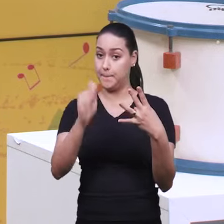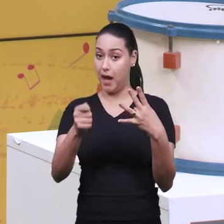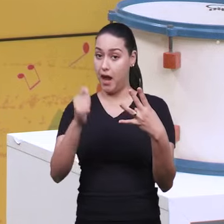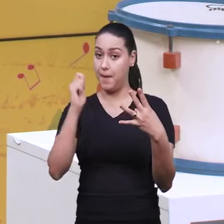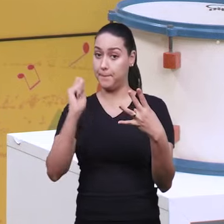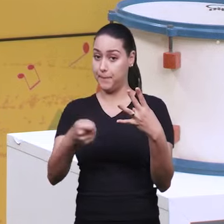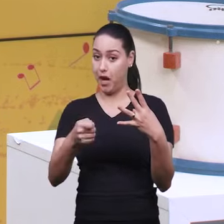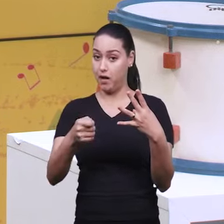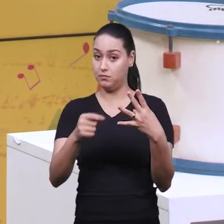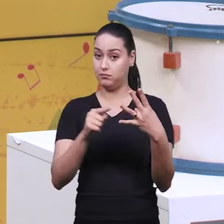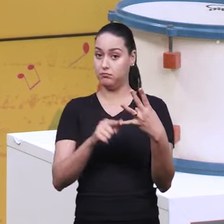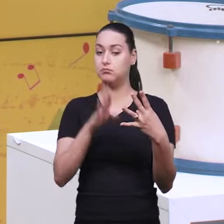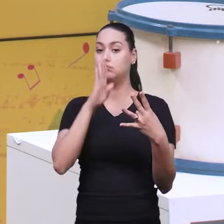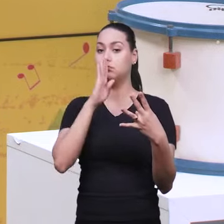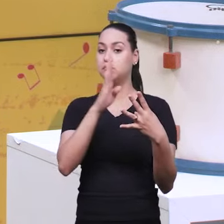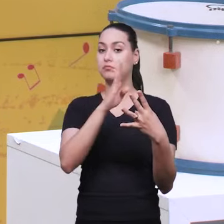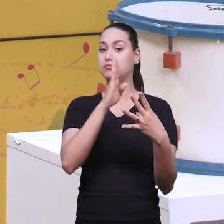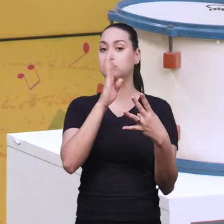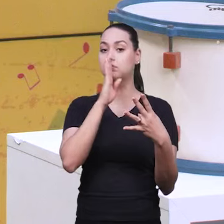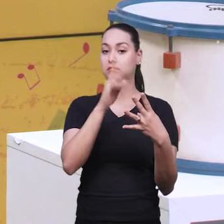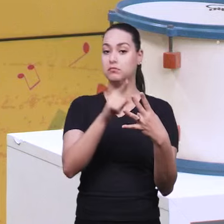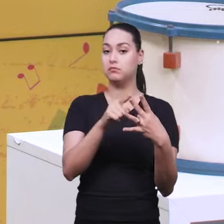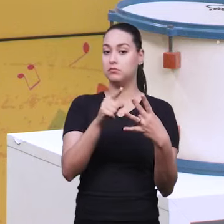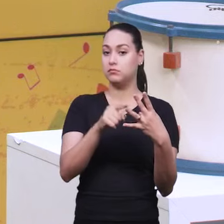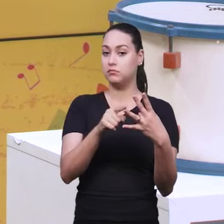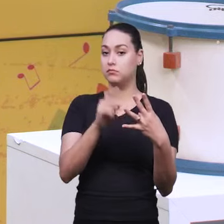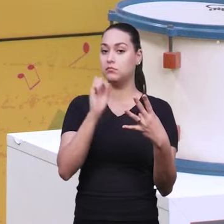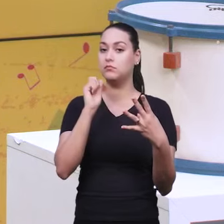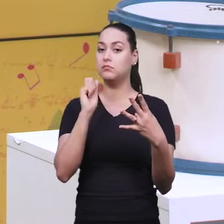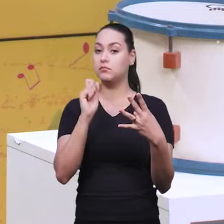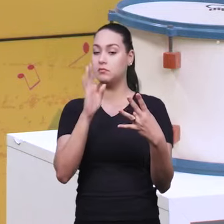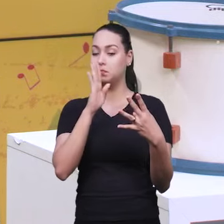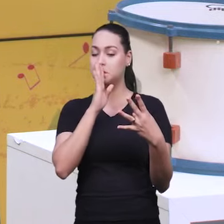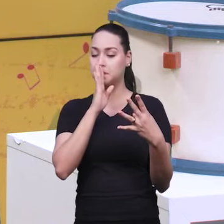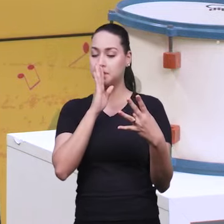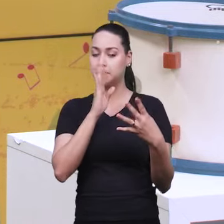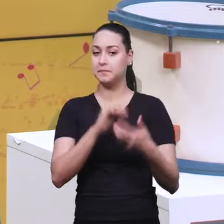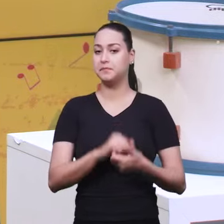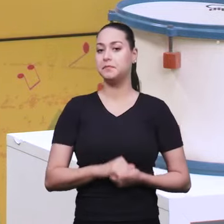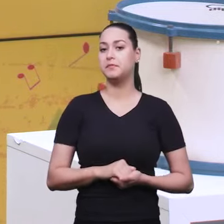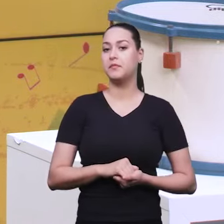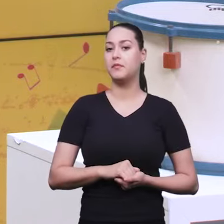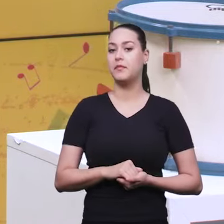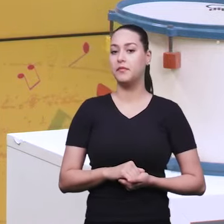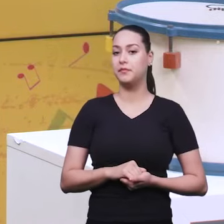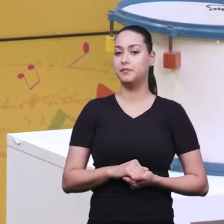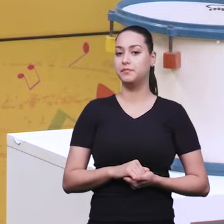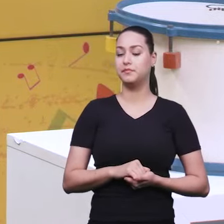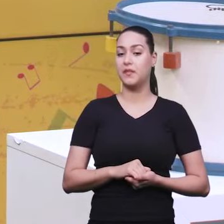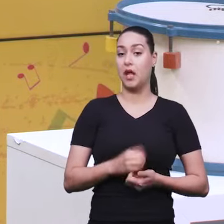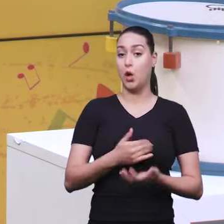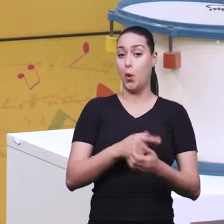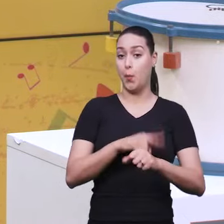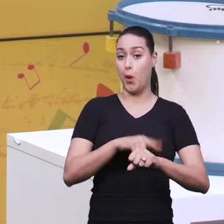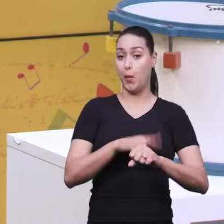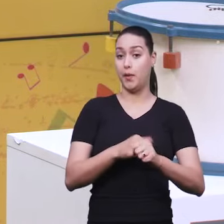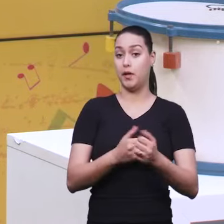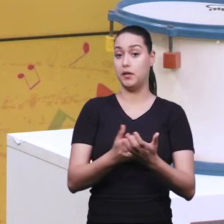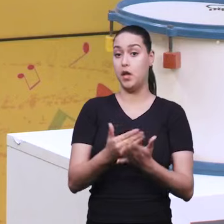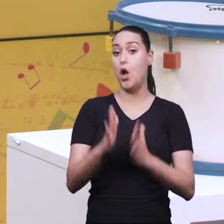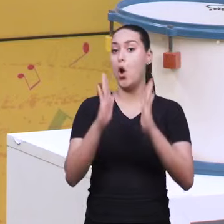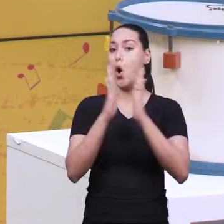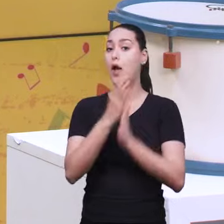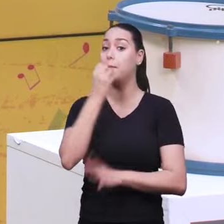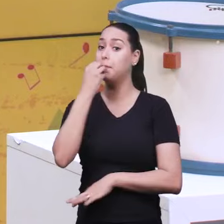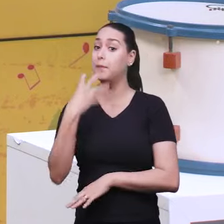segundo e no terceiro tempo. Tum, tum. Esperou, tum, tum. Aqui nessa